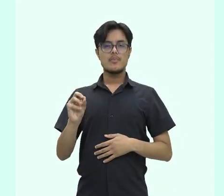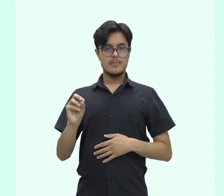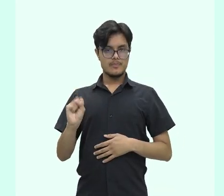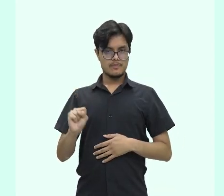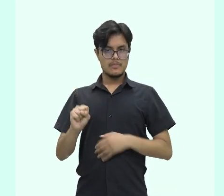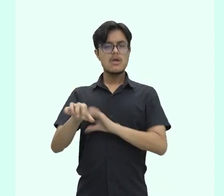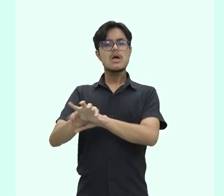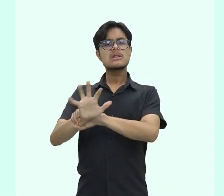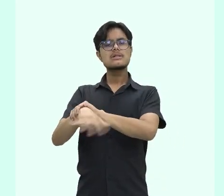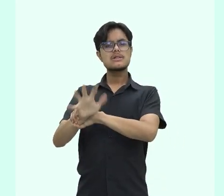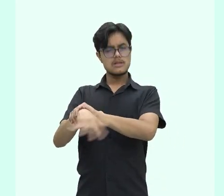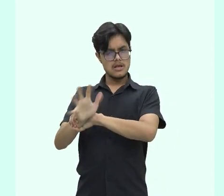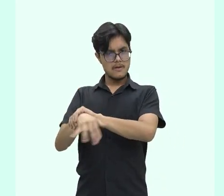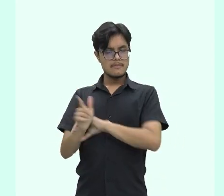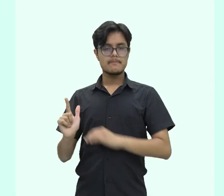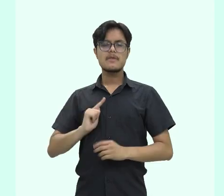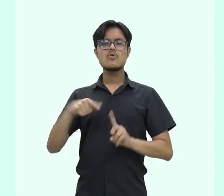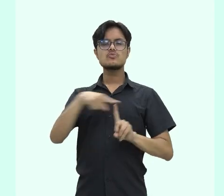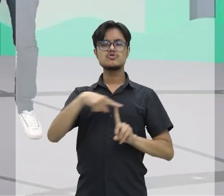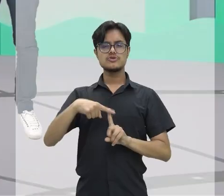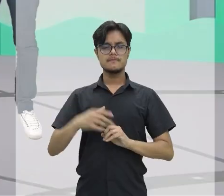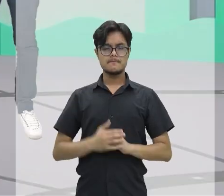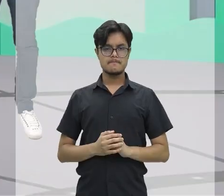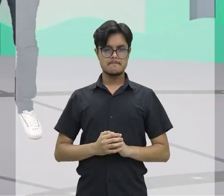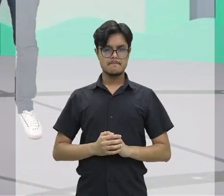gente observa ali os tipos de ossos.